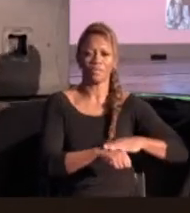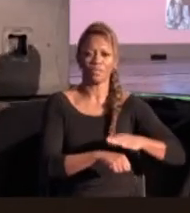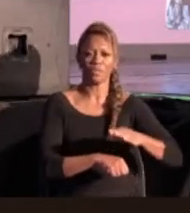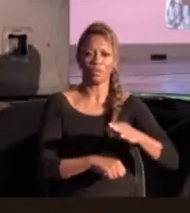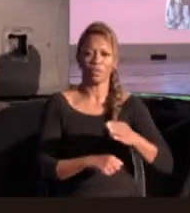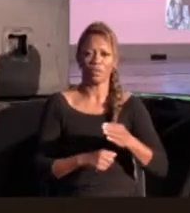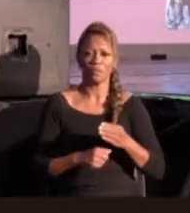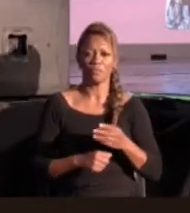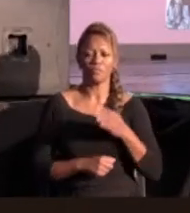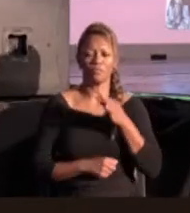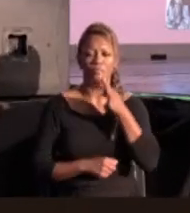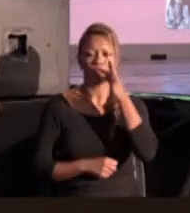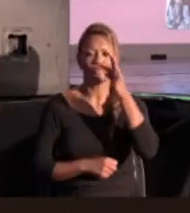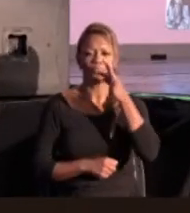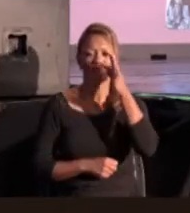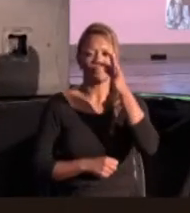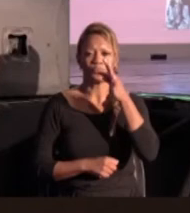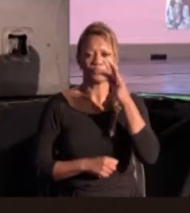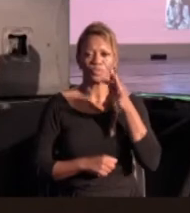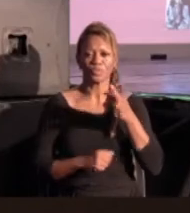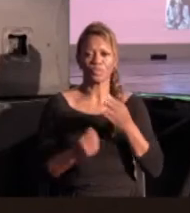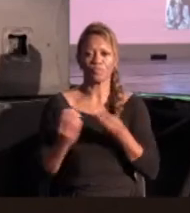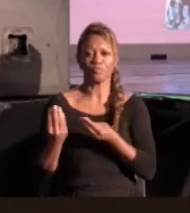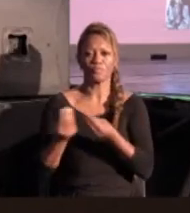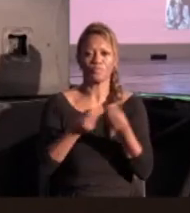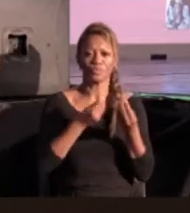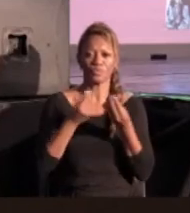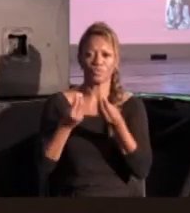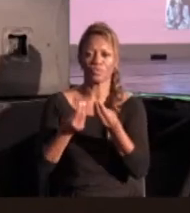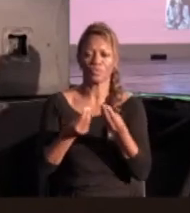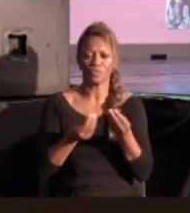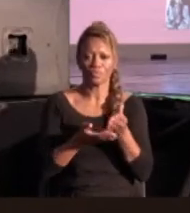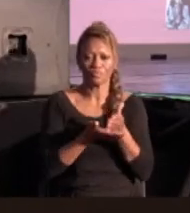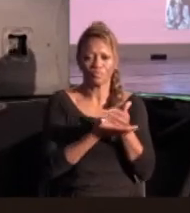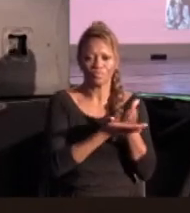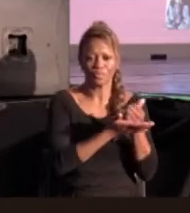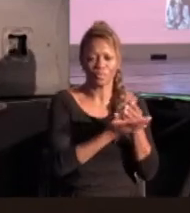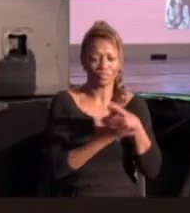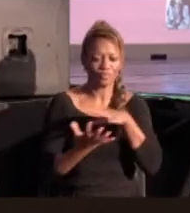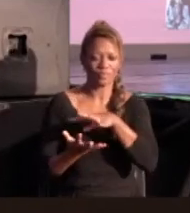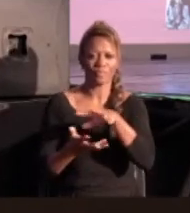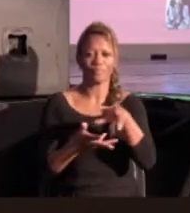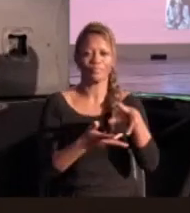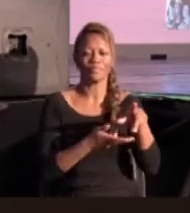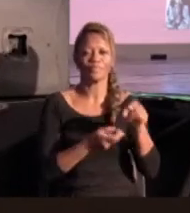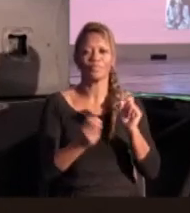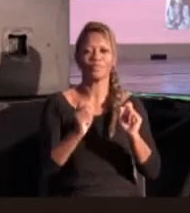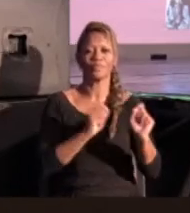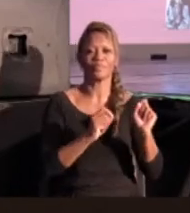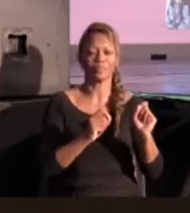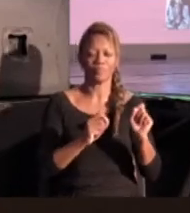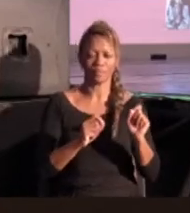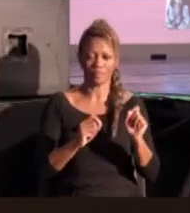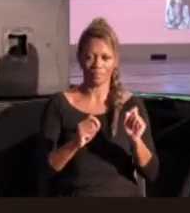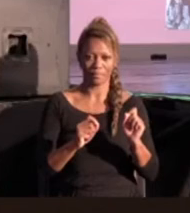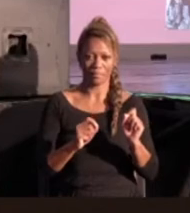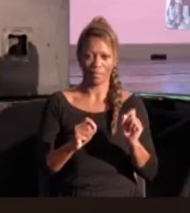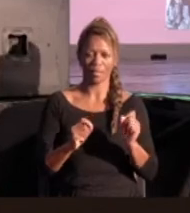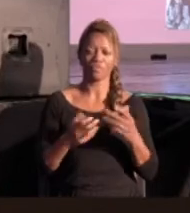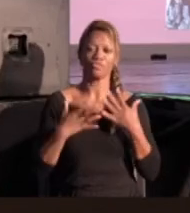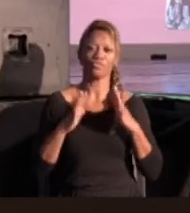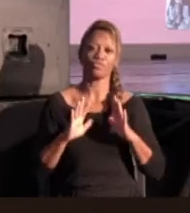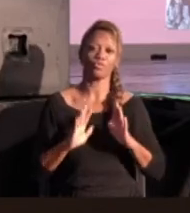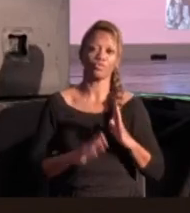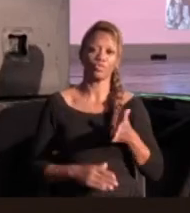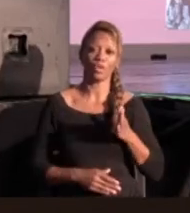e cosmopaladar. Porque a noção de visão de mundo que está na cultura ocidental, ela decorre justamente daquilo que